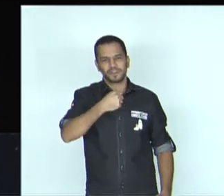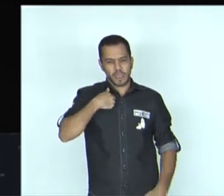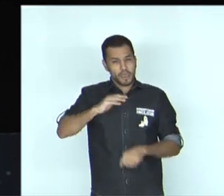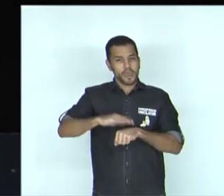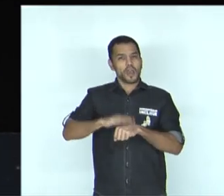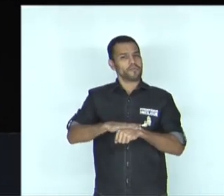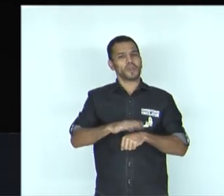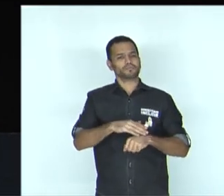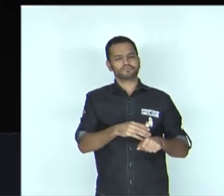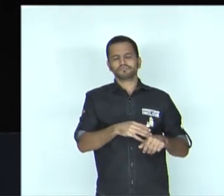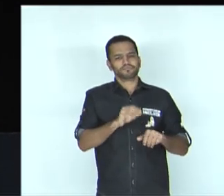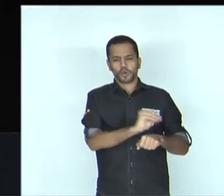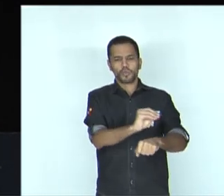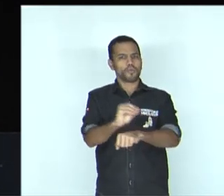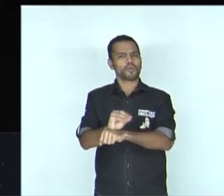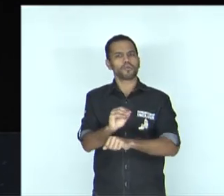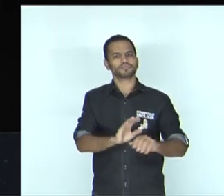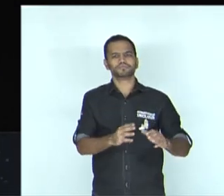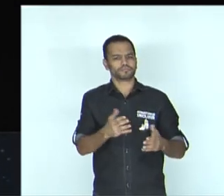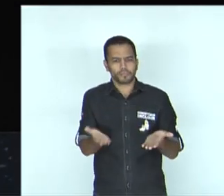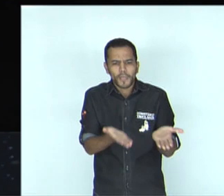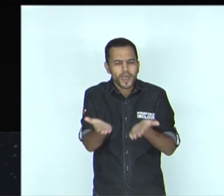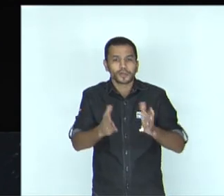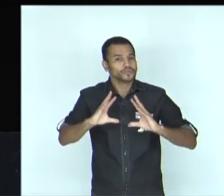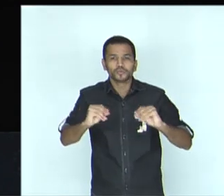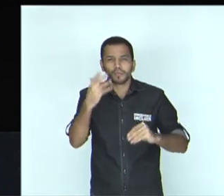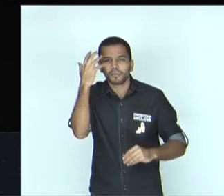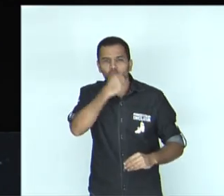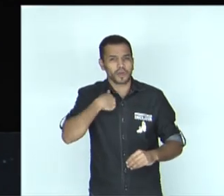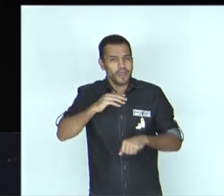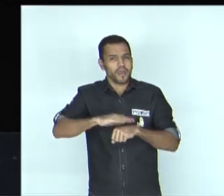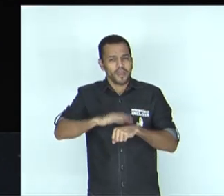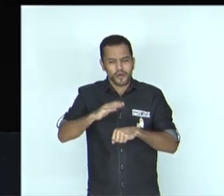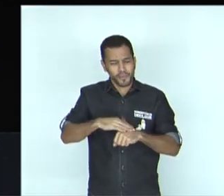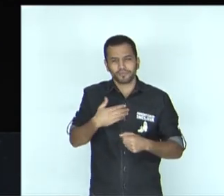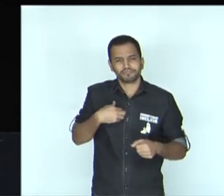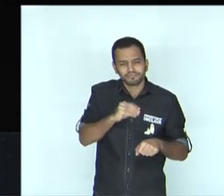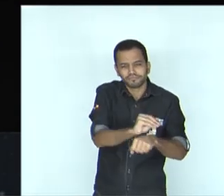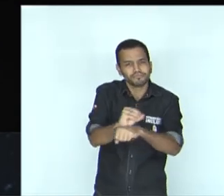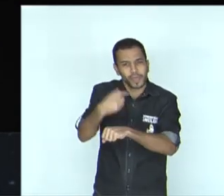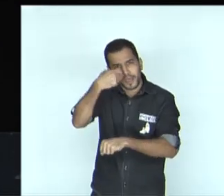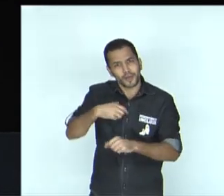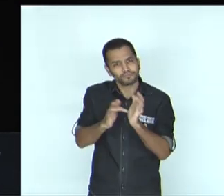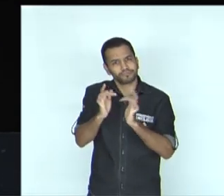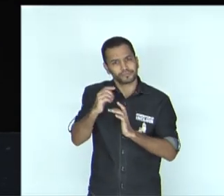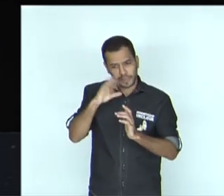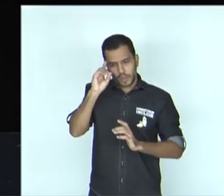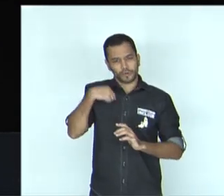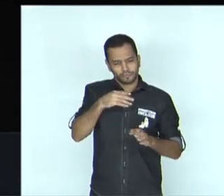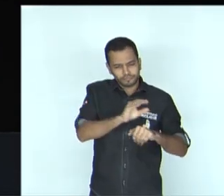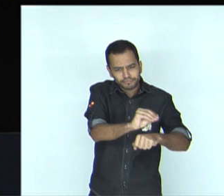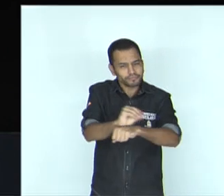visto da melhor maneira, esse lírio do campo tão bonito, eu pego esse lírio e eu faço o quê? Depois